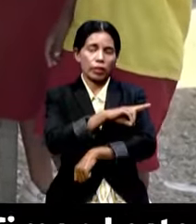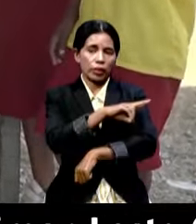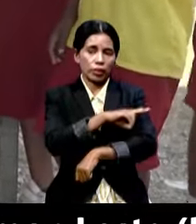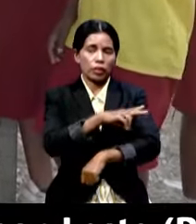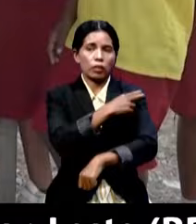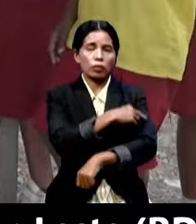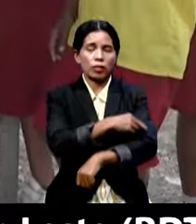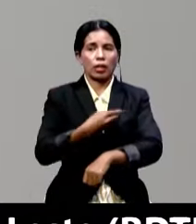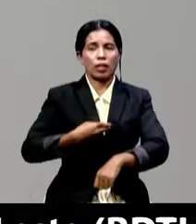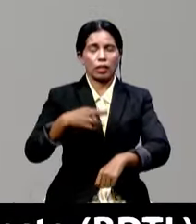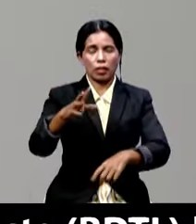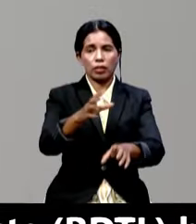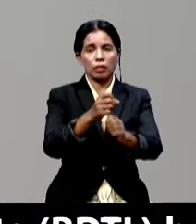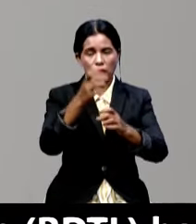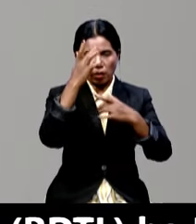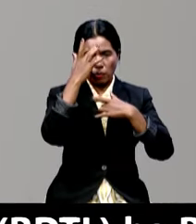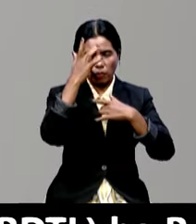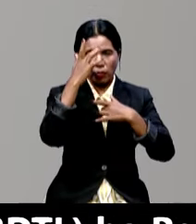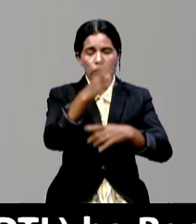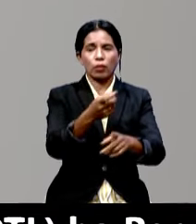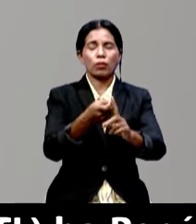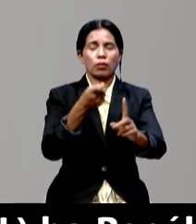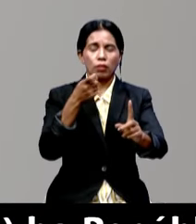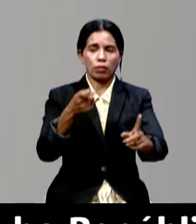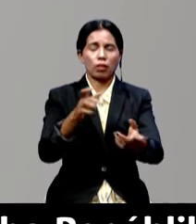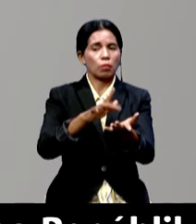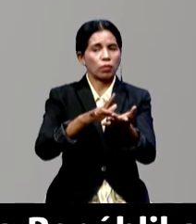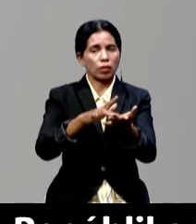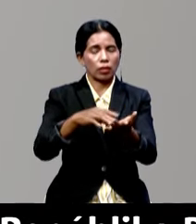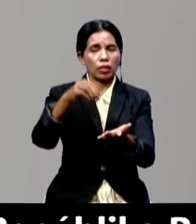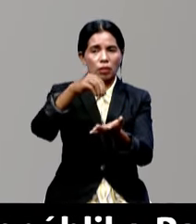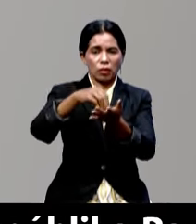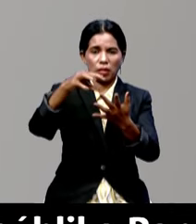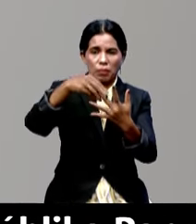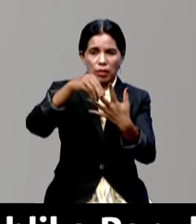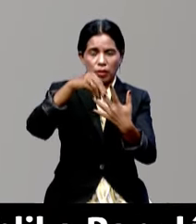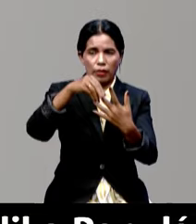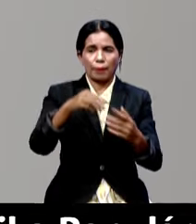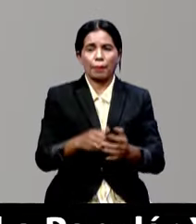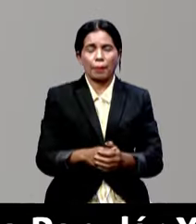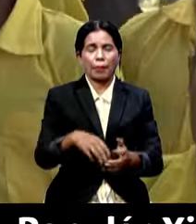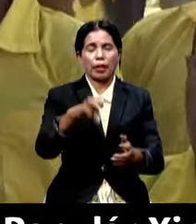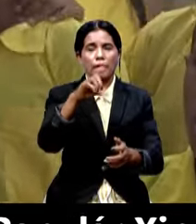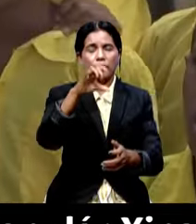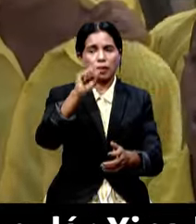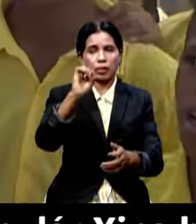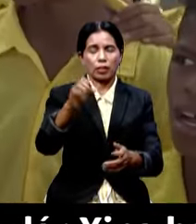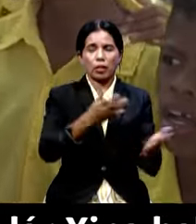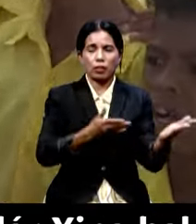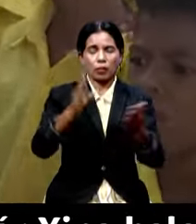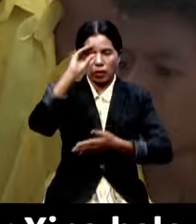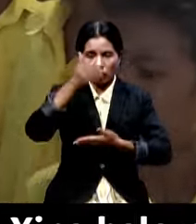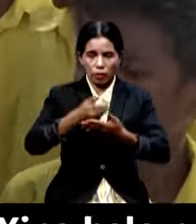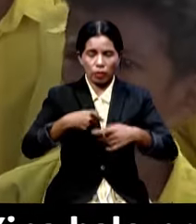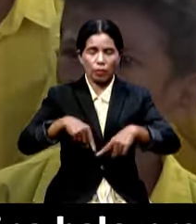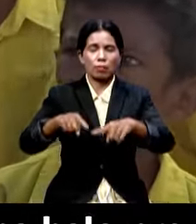muro xarope para setamol ou se pessoal saúde sira mai bem muro né em se de a plástico. Tuir Erzilda Suárez nebelori ne oamba